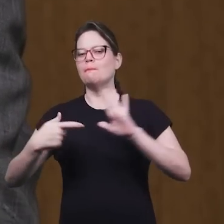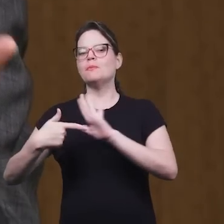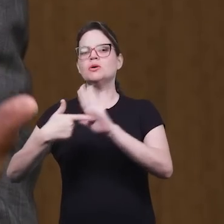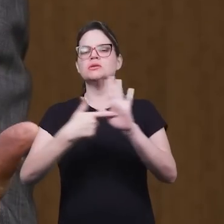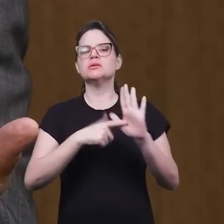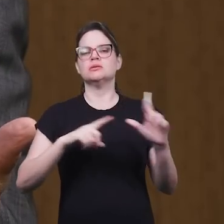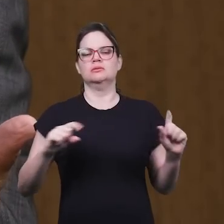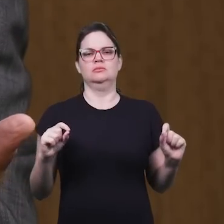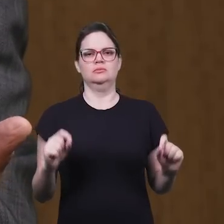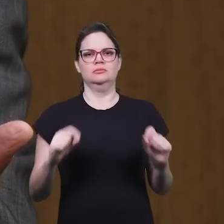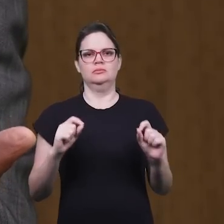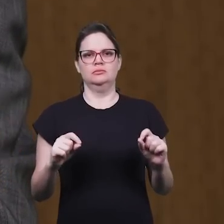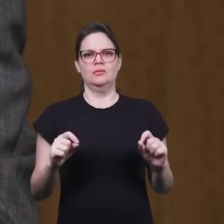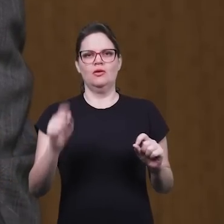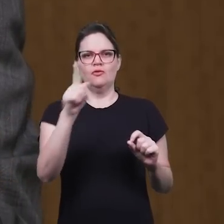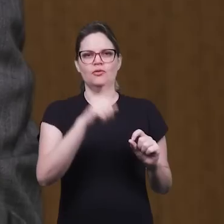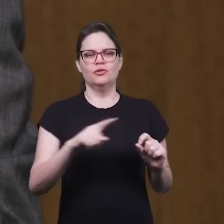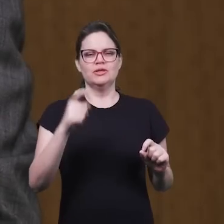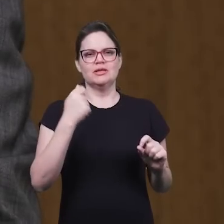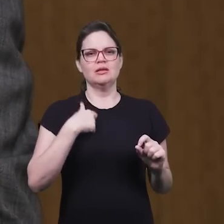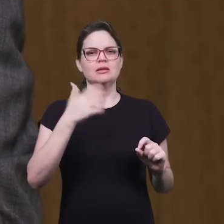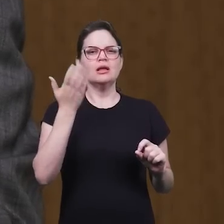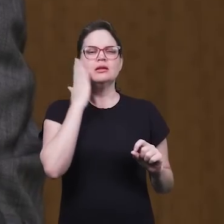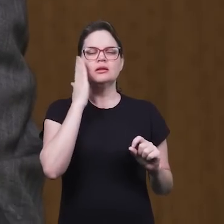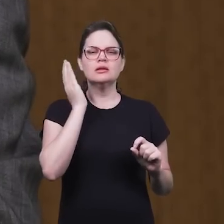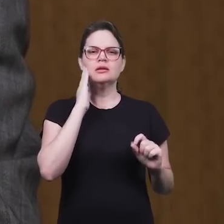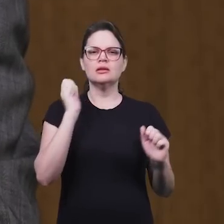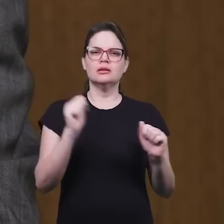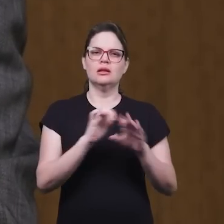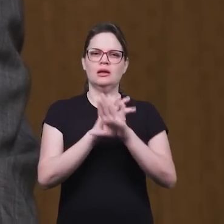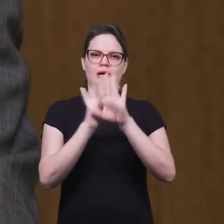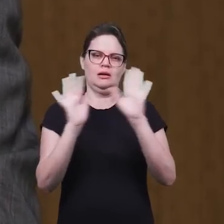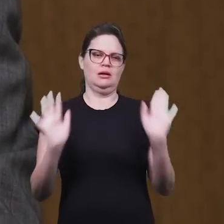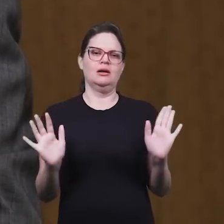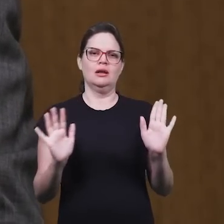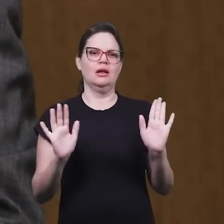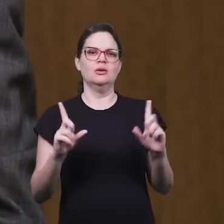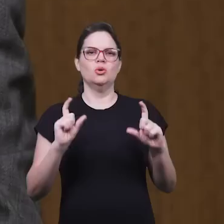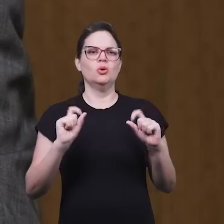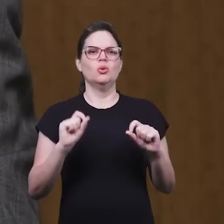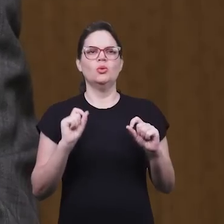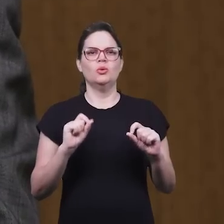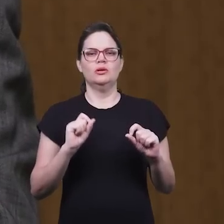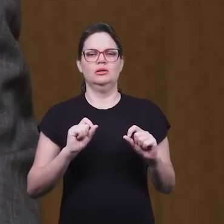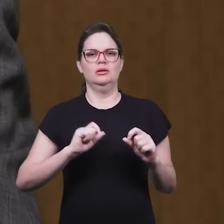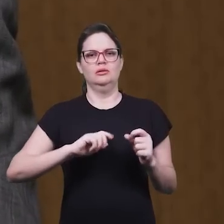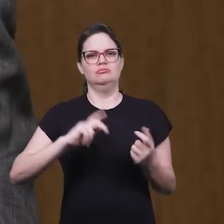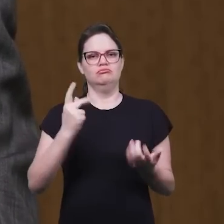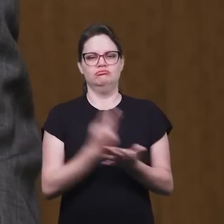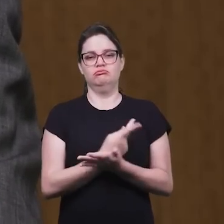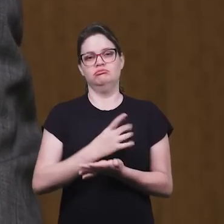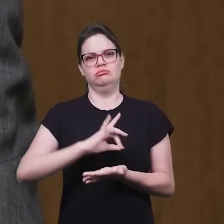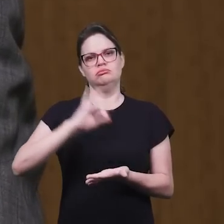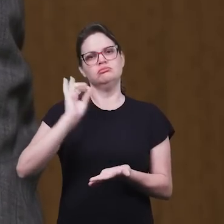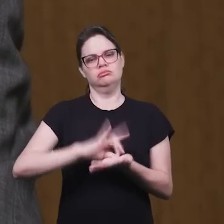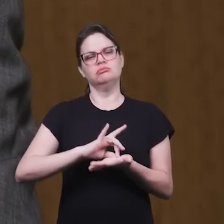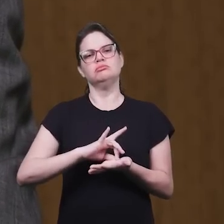um cenário que pudesse servir de moldura para aquilo que é realmente a